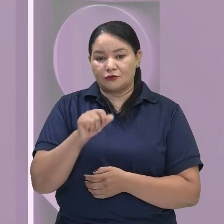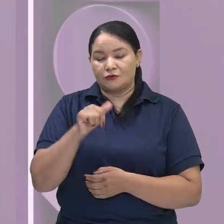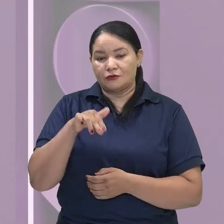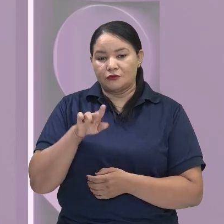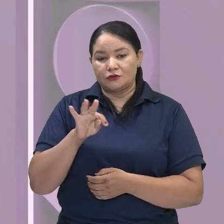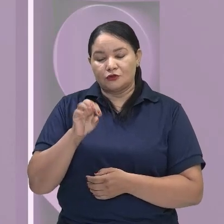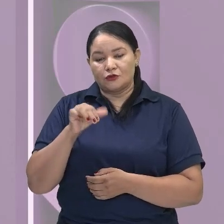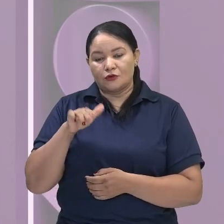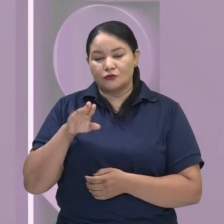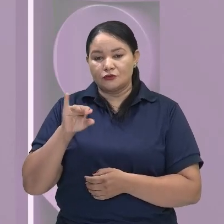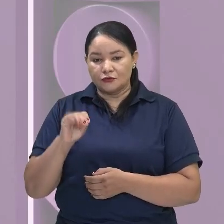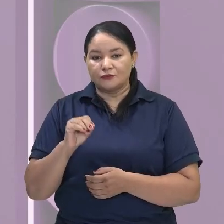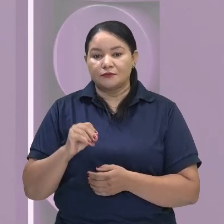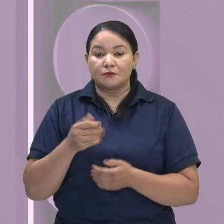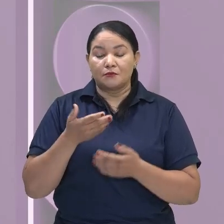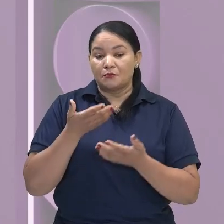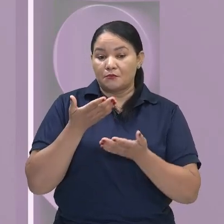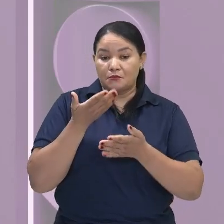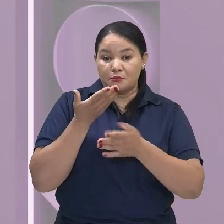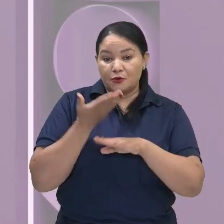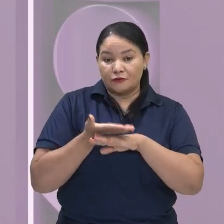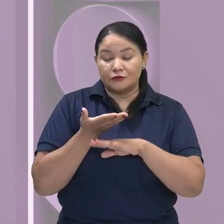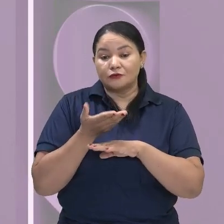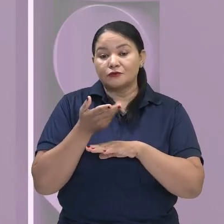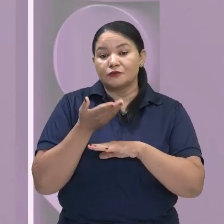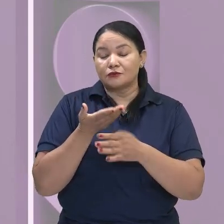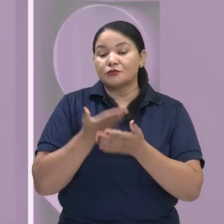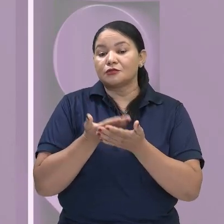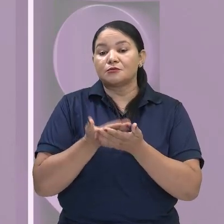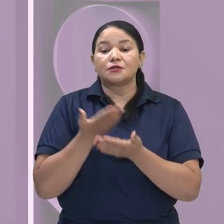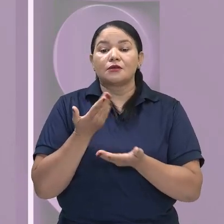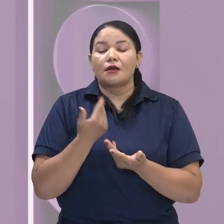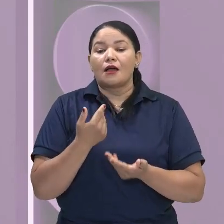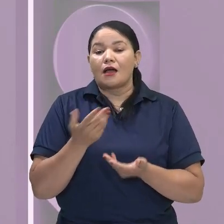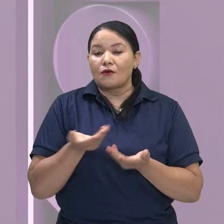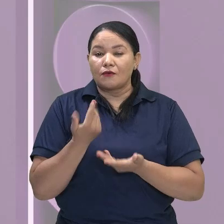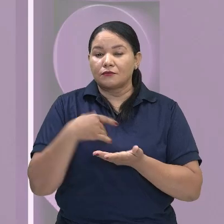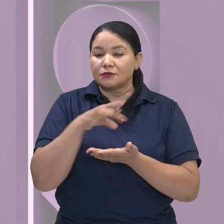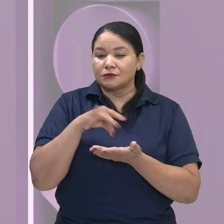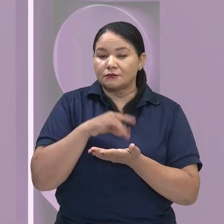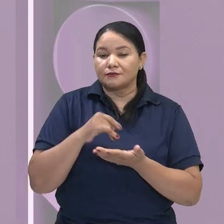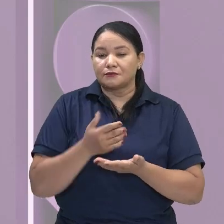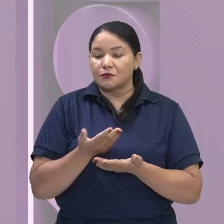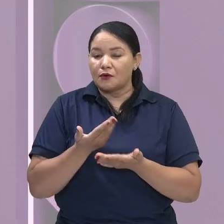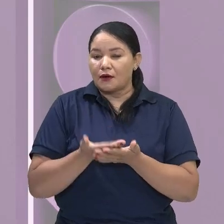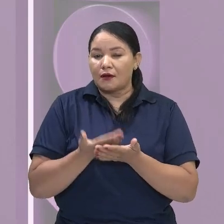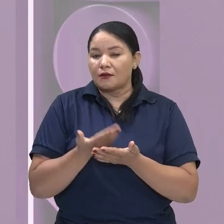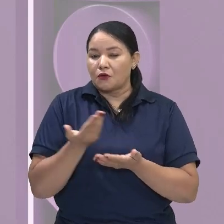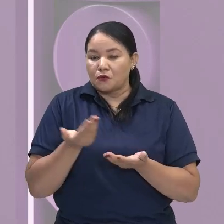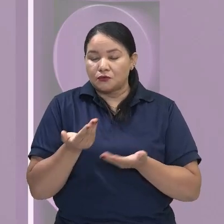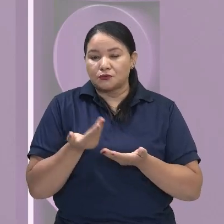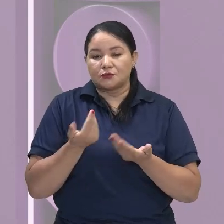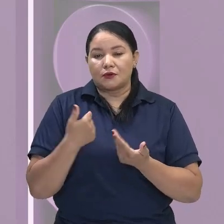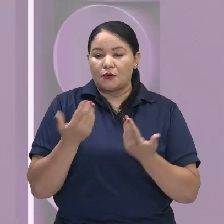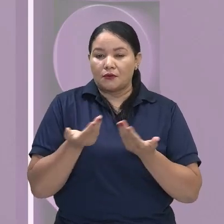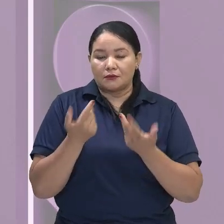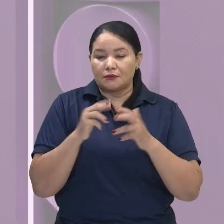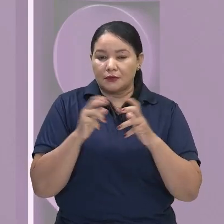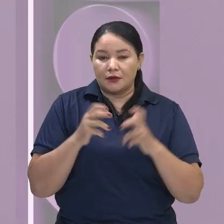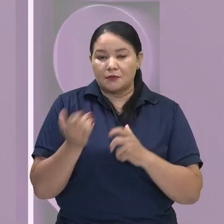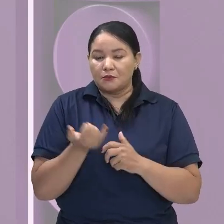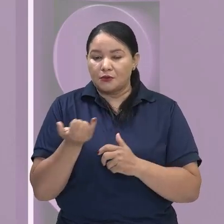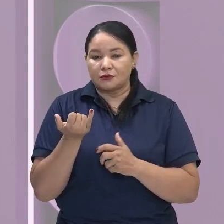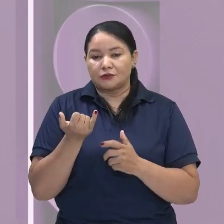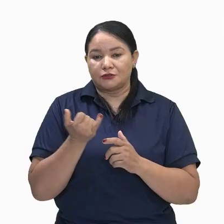Antônio Paulo, professor de matemática do Centro de Mídia do Amazonas. E olha só, alunos, vou trazer um tema muito importante